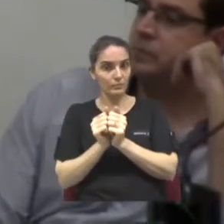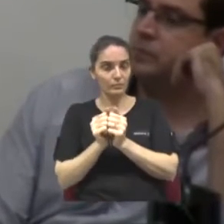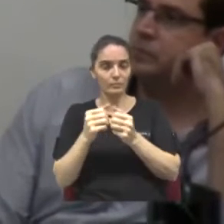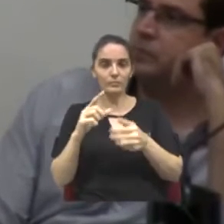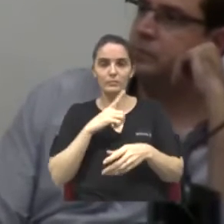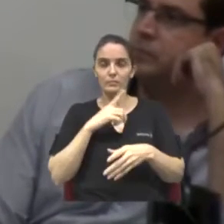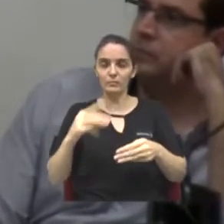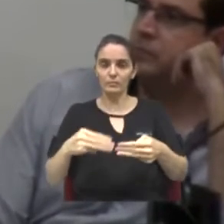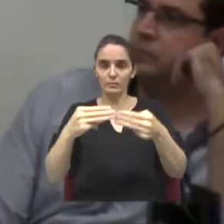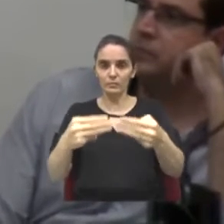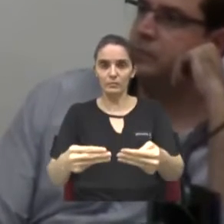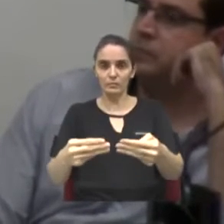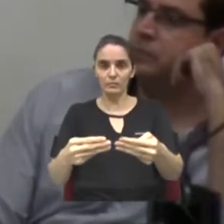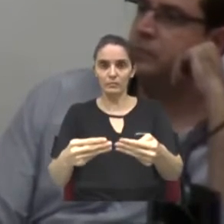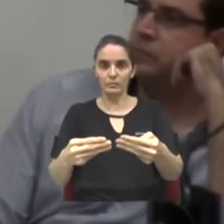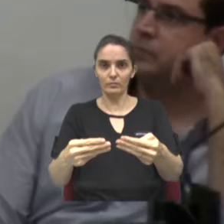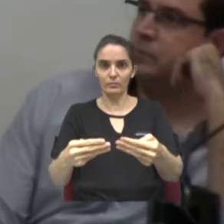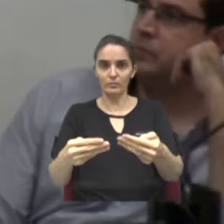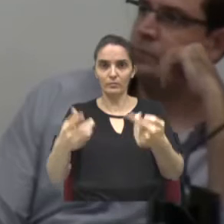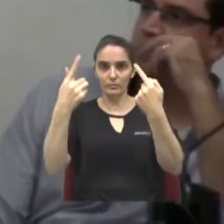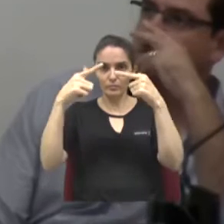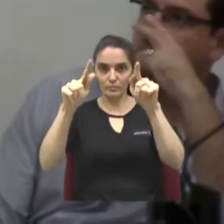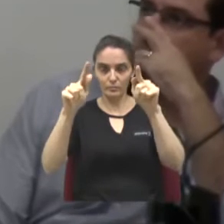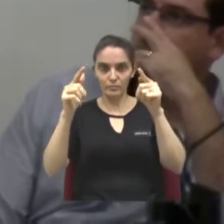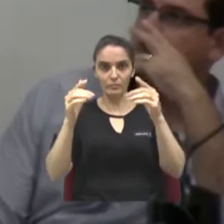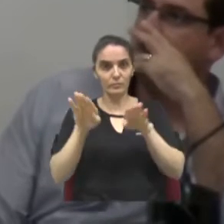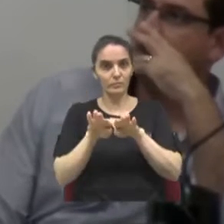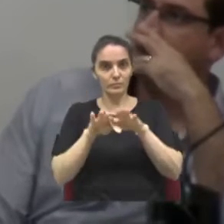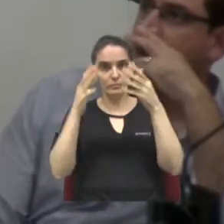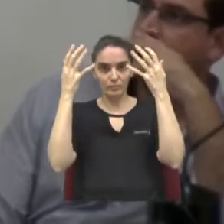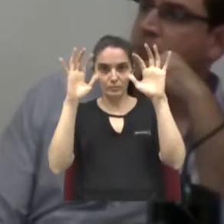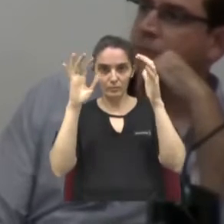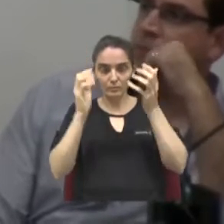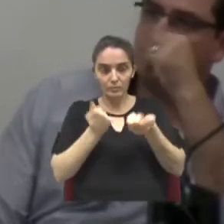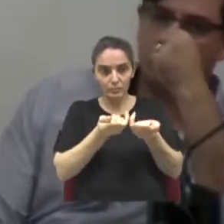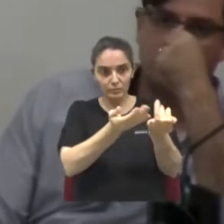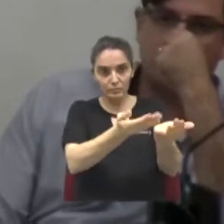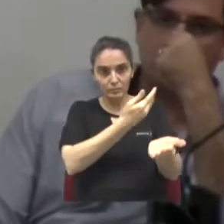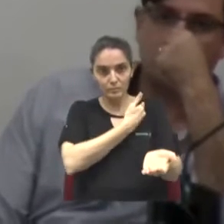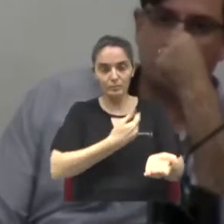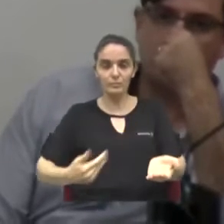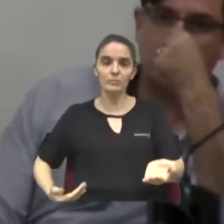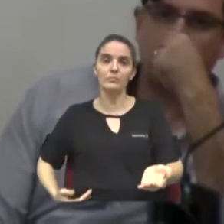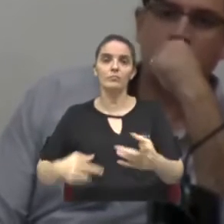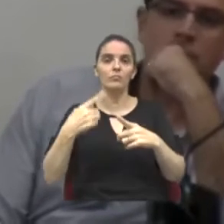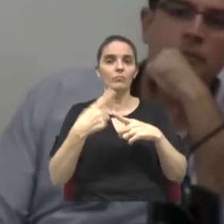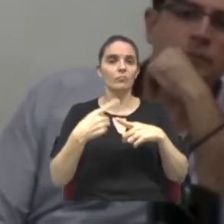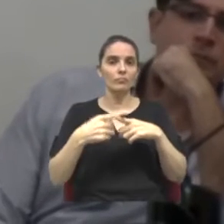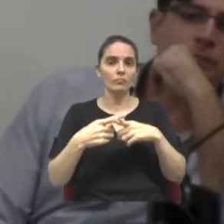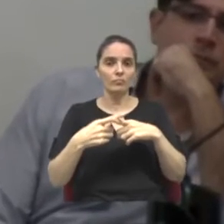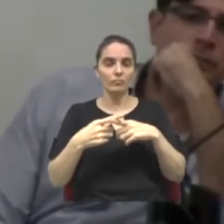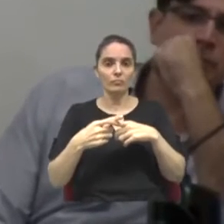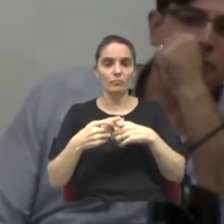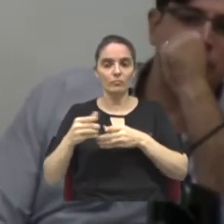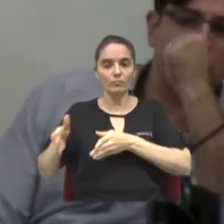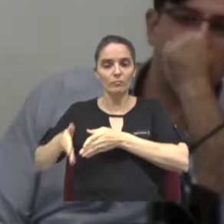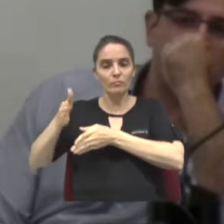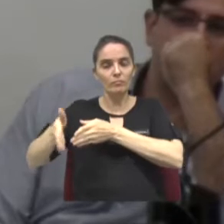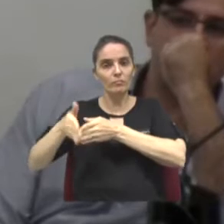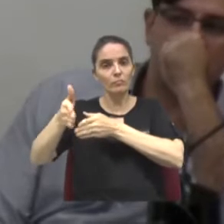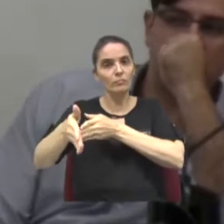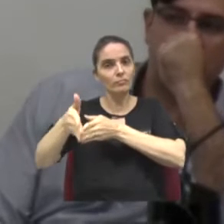moção de apelo e de aplausos para entregar ao governador sobre o trem vir até